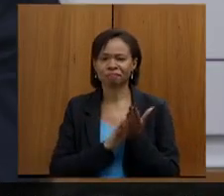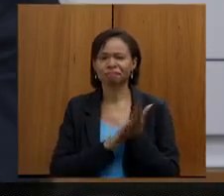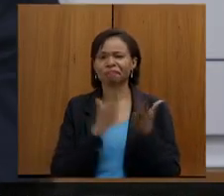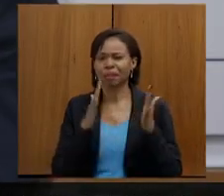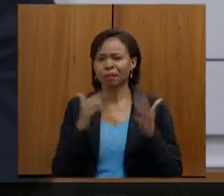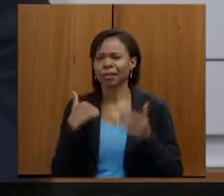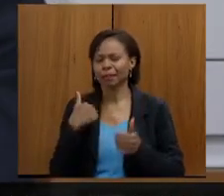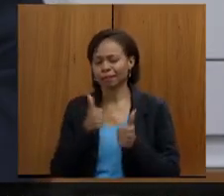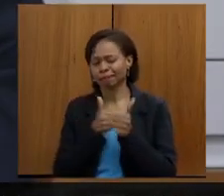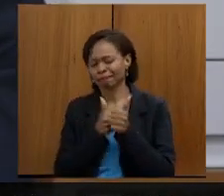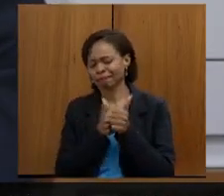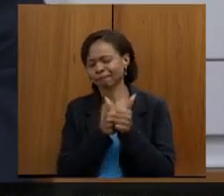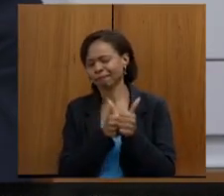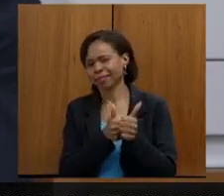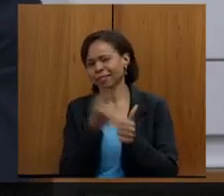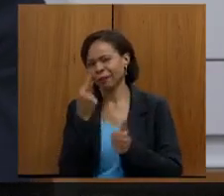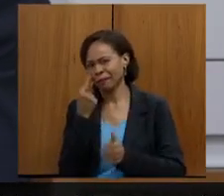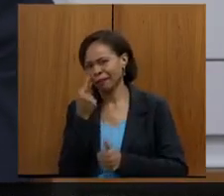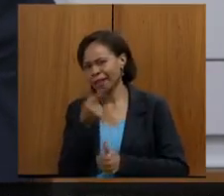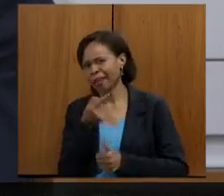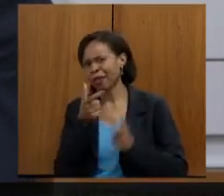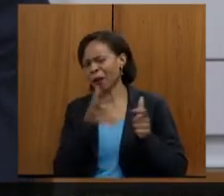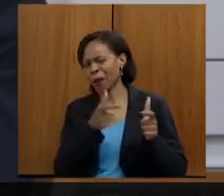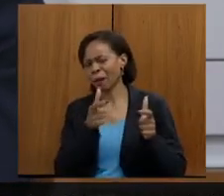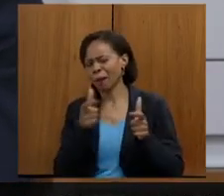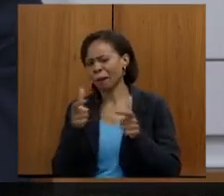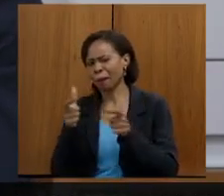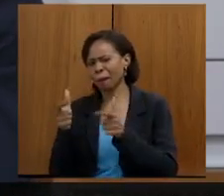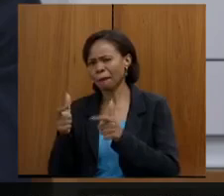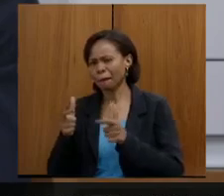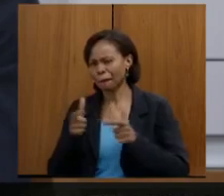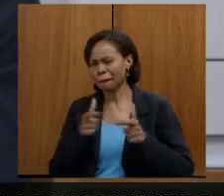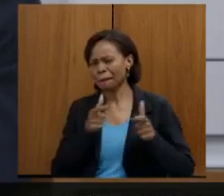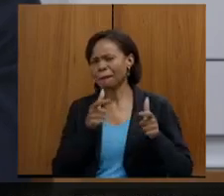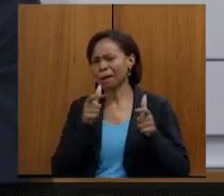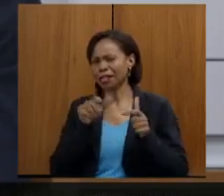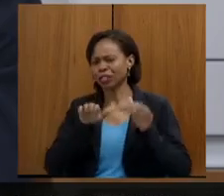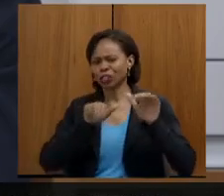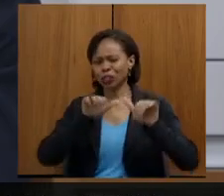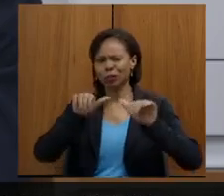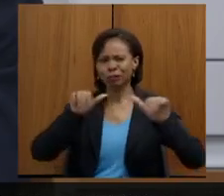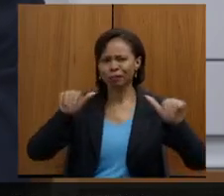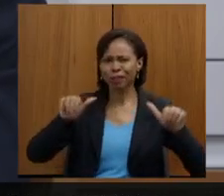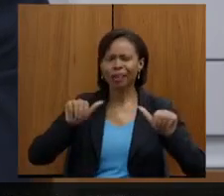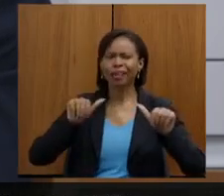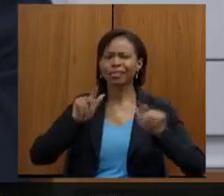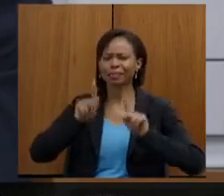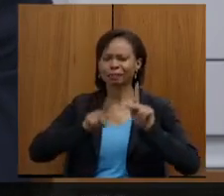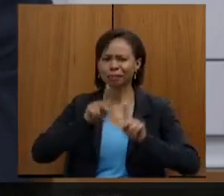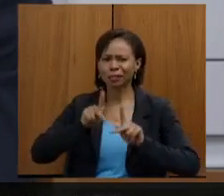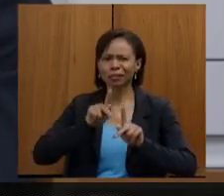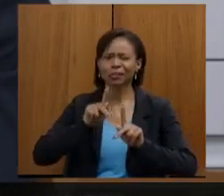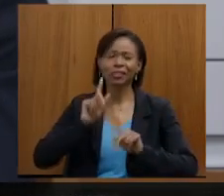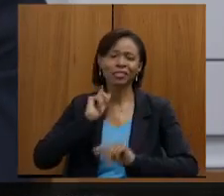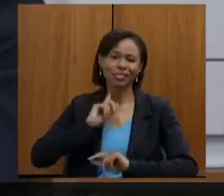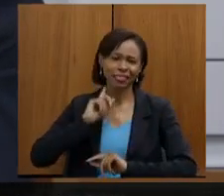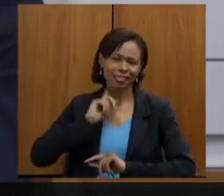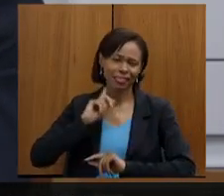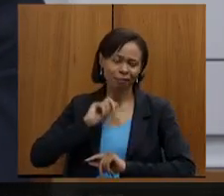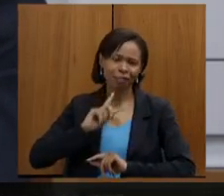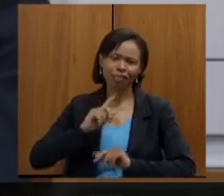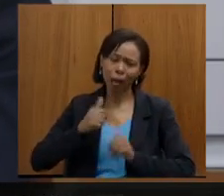tô acompanhando tô vendo onde solta passando e chamando a população de Minas Gerais